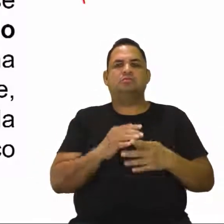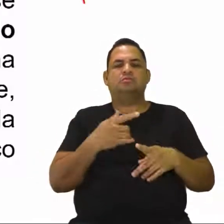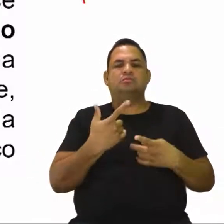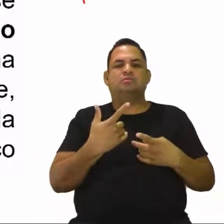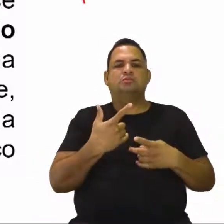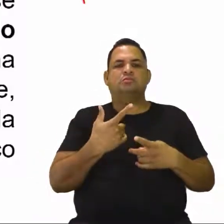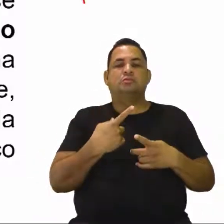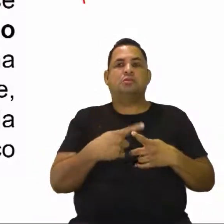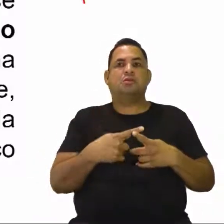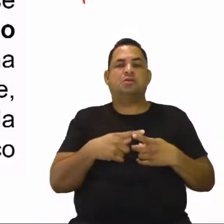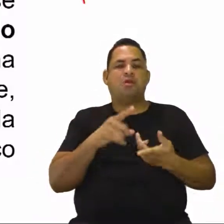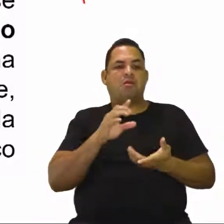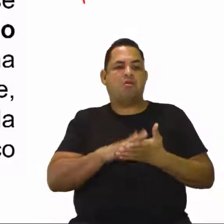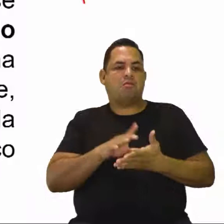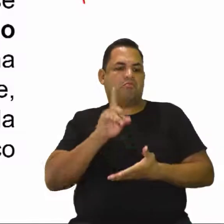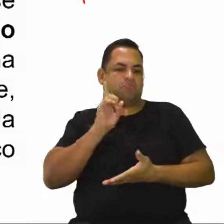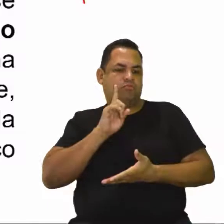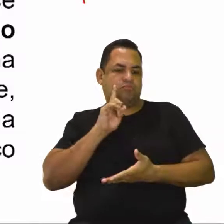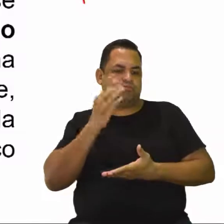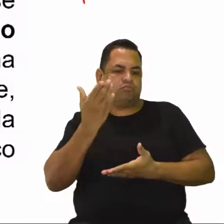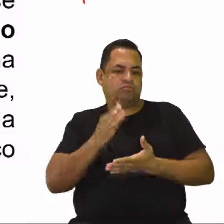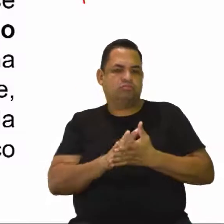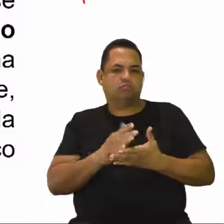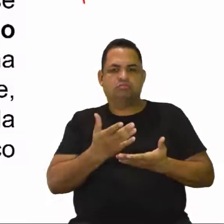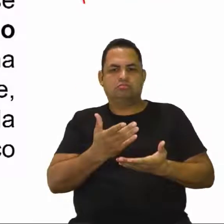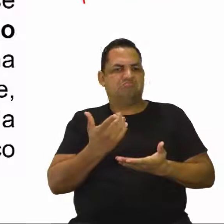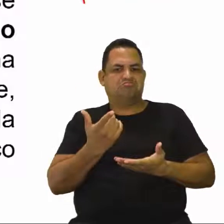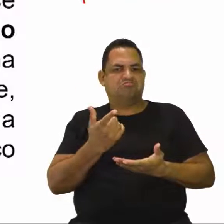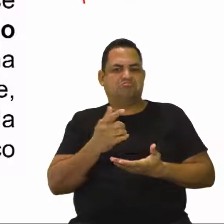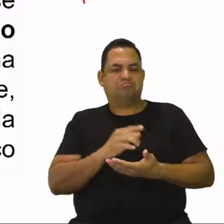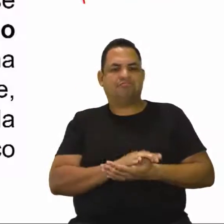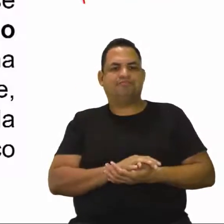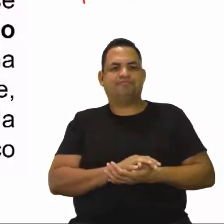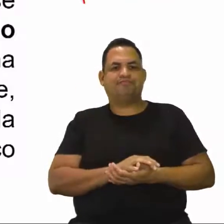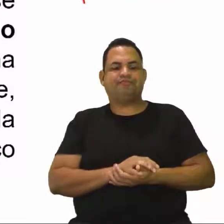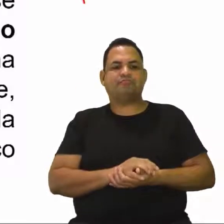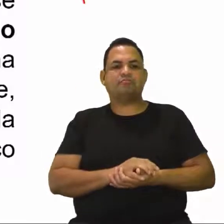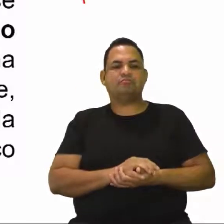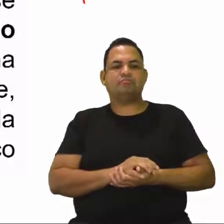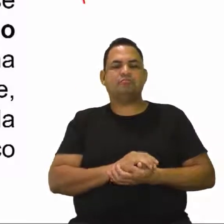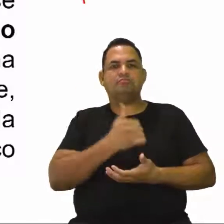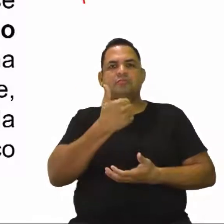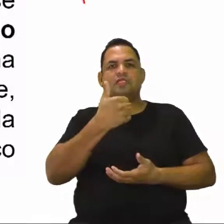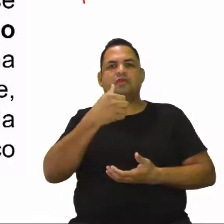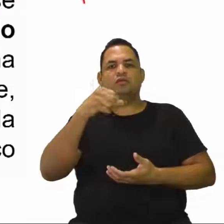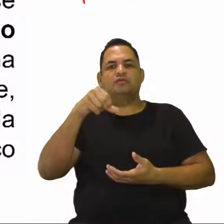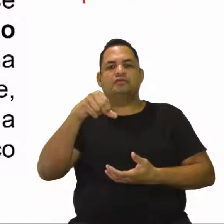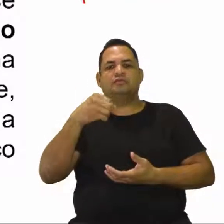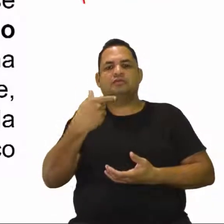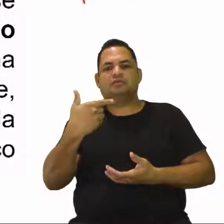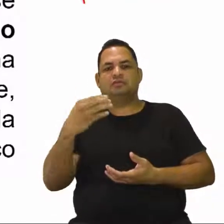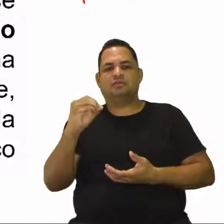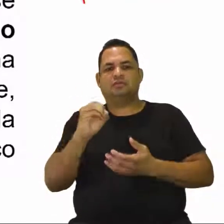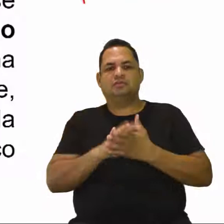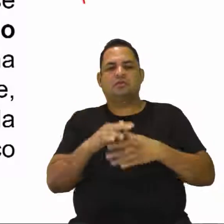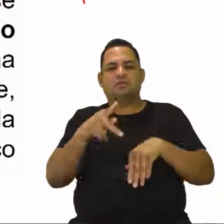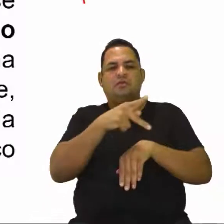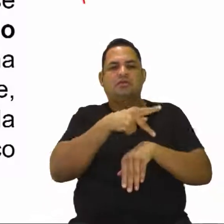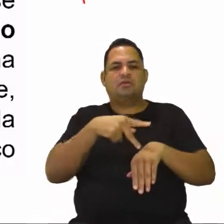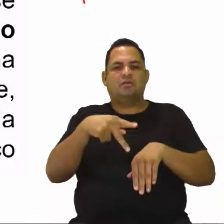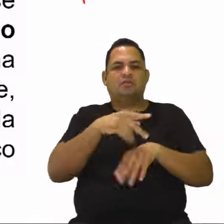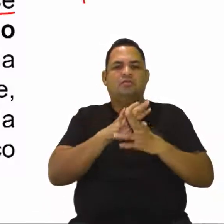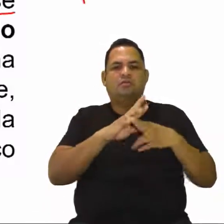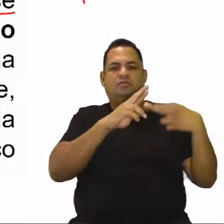América do Norte, não sentiram tanto esse efeito. Em 1920, este país